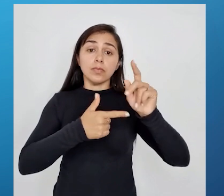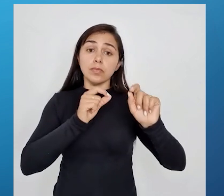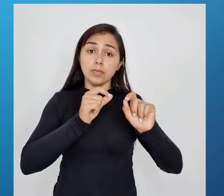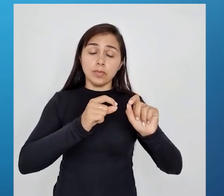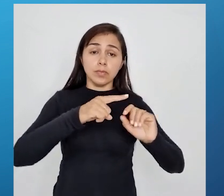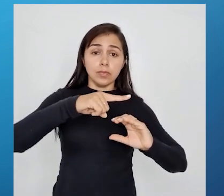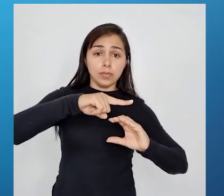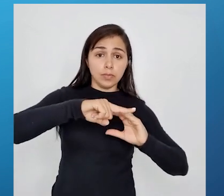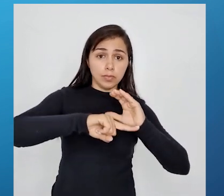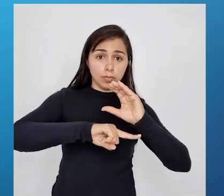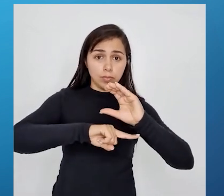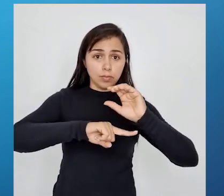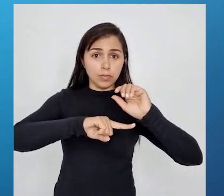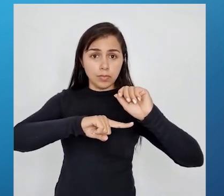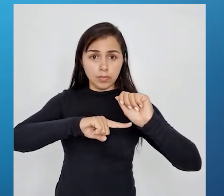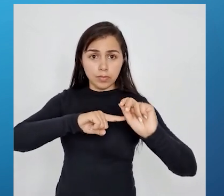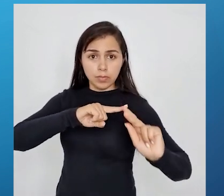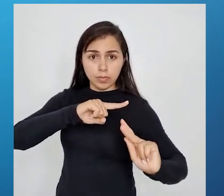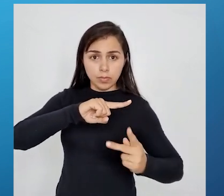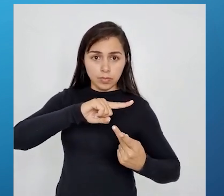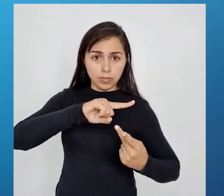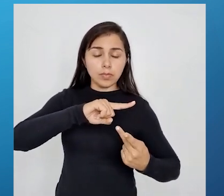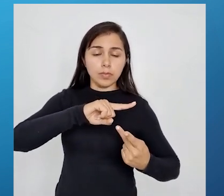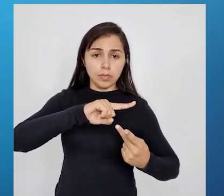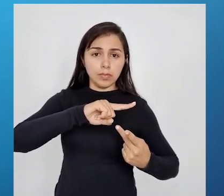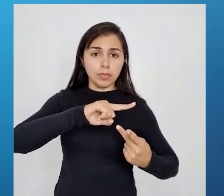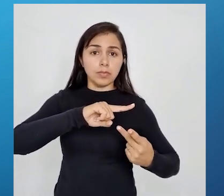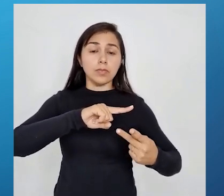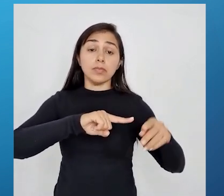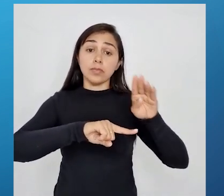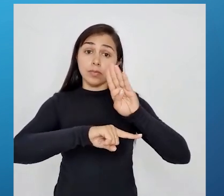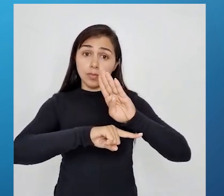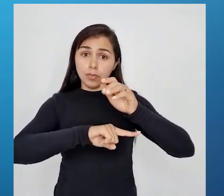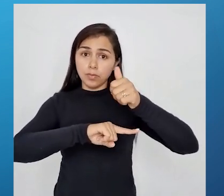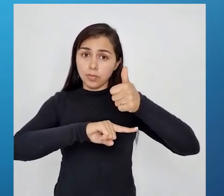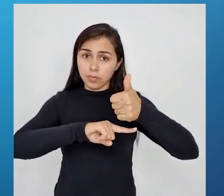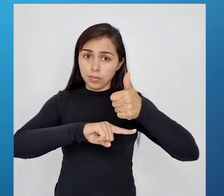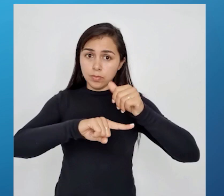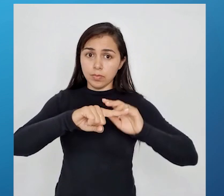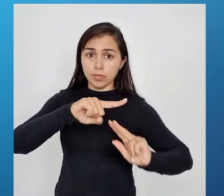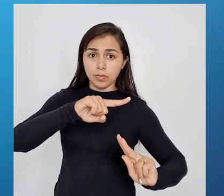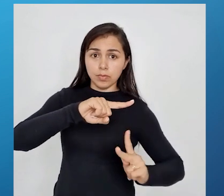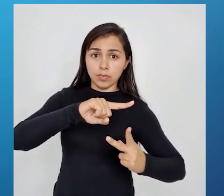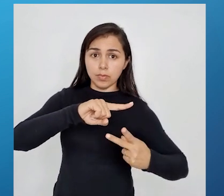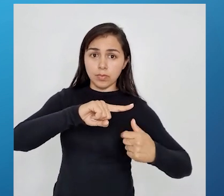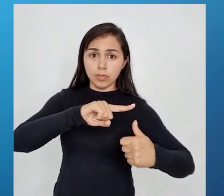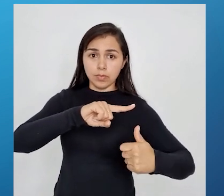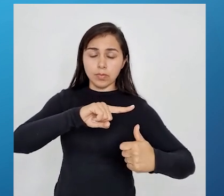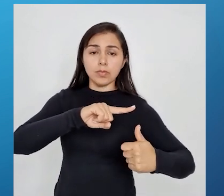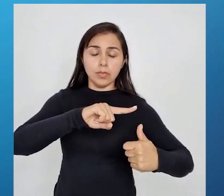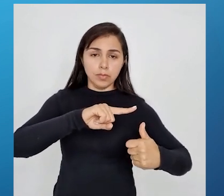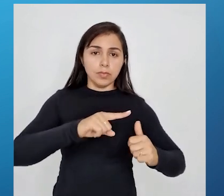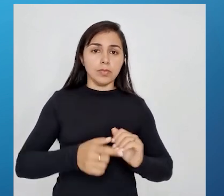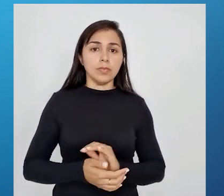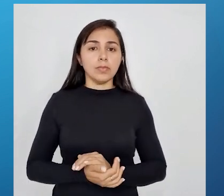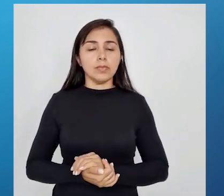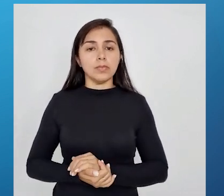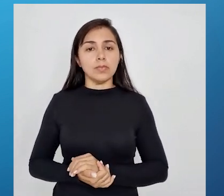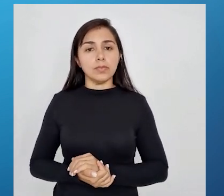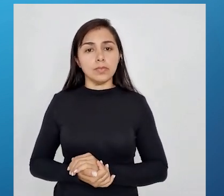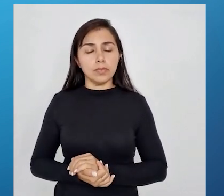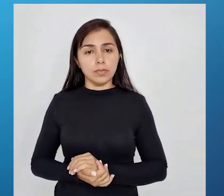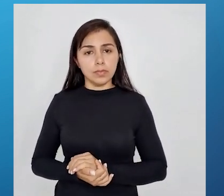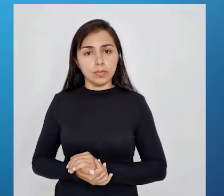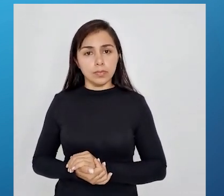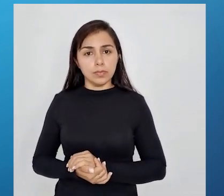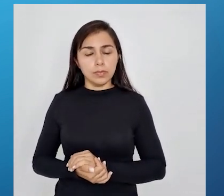θ, B1, hipotenusa H1. Tá? Só para vocês entenderem o que é que está acontecendo